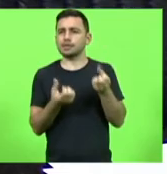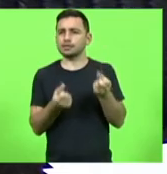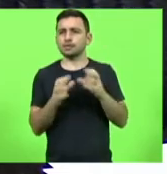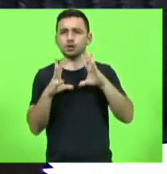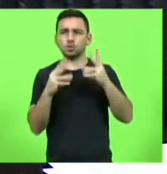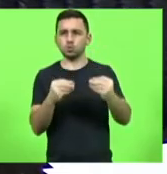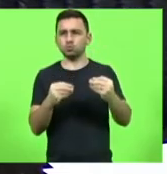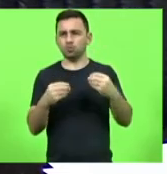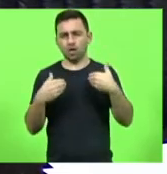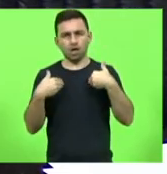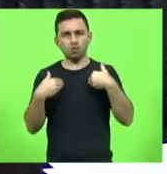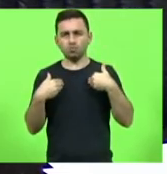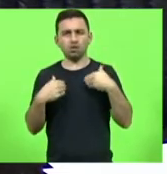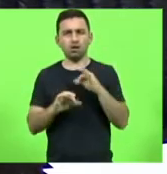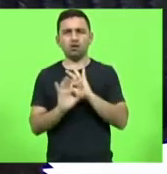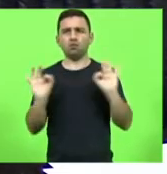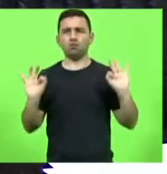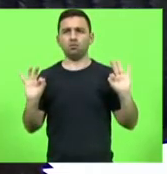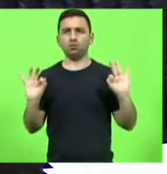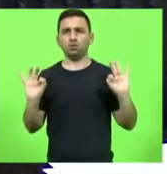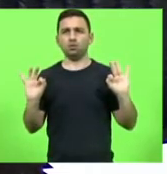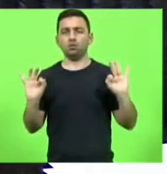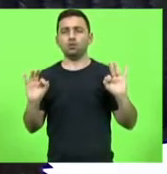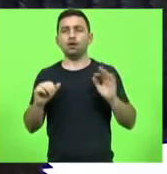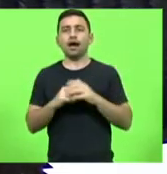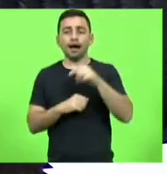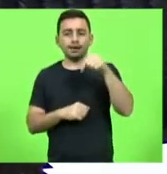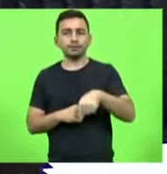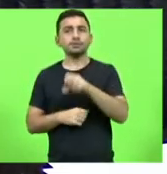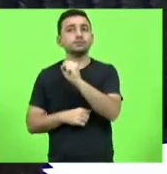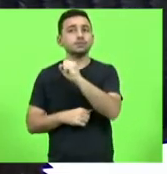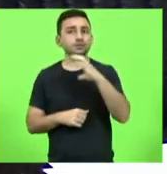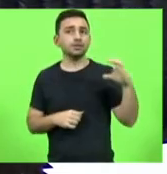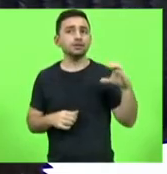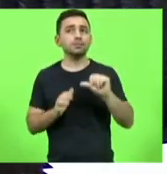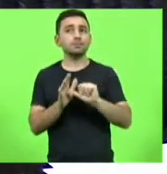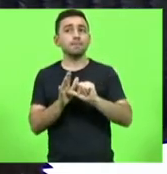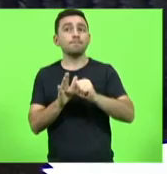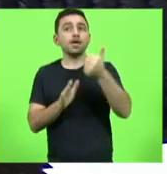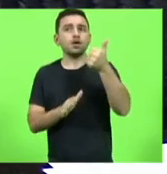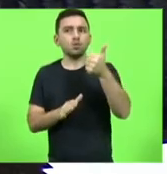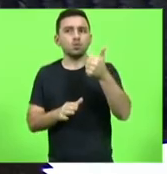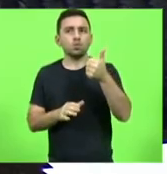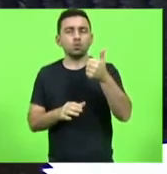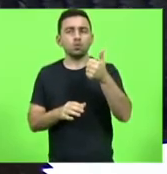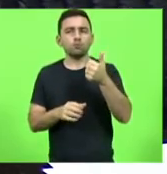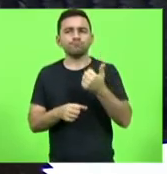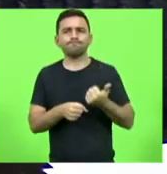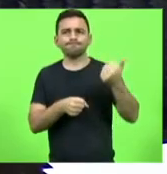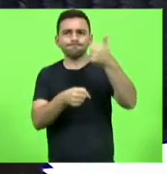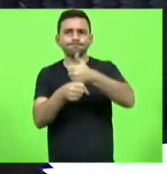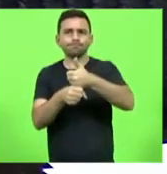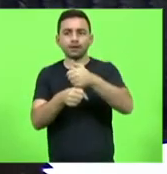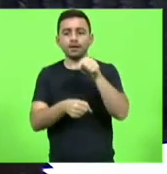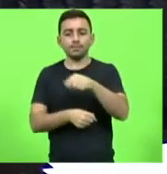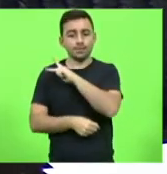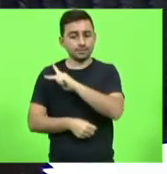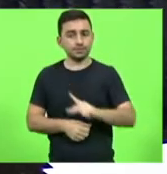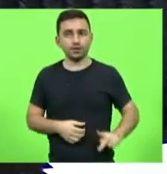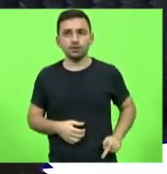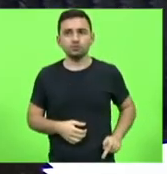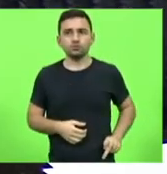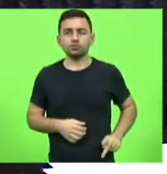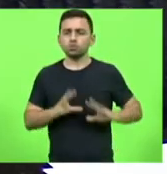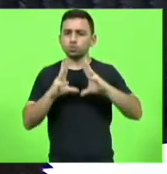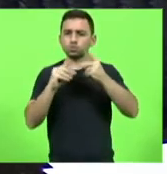olho, ministro, não. Santa Catarina é o estado que primeiro colocou o presidente nas pesquisas, então isso é um gesto